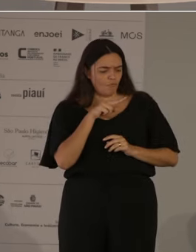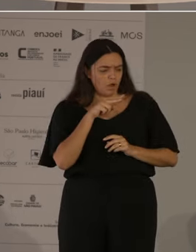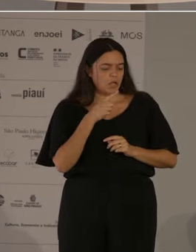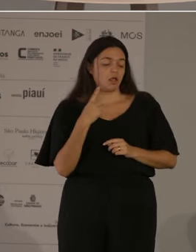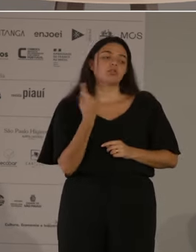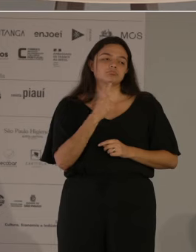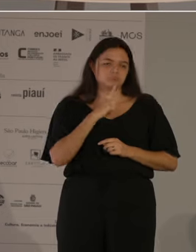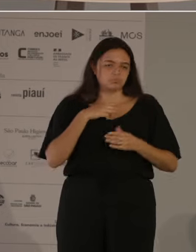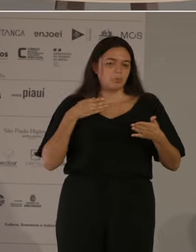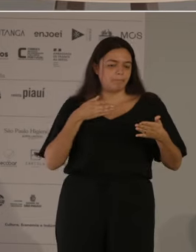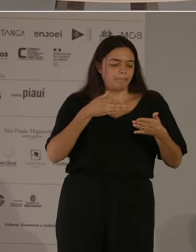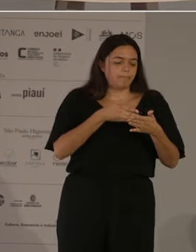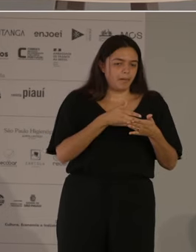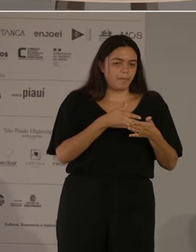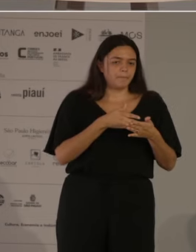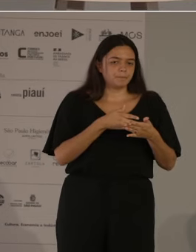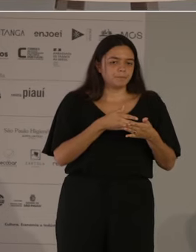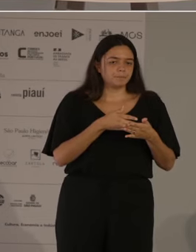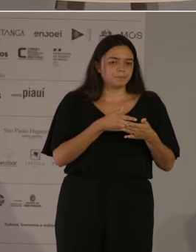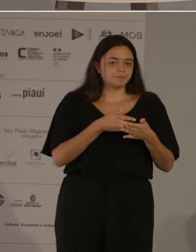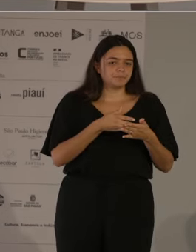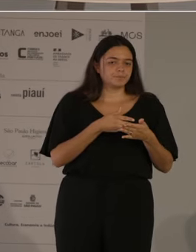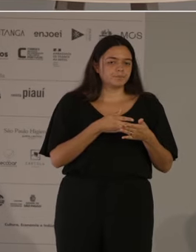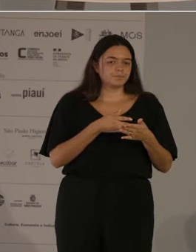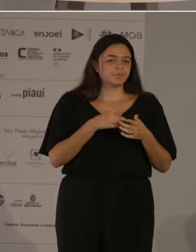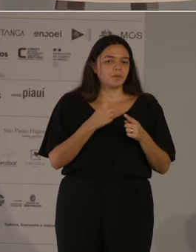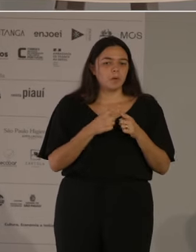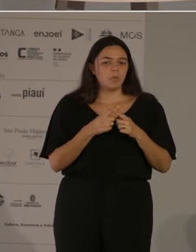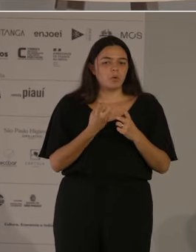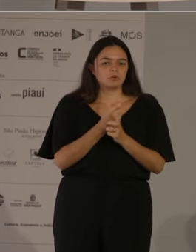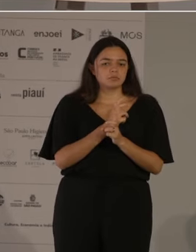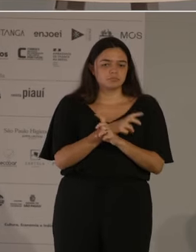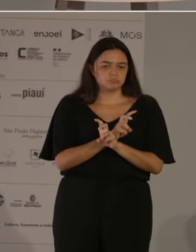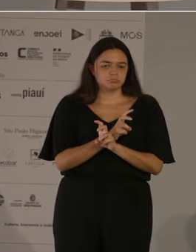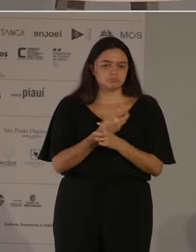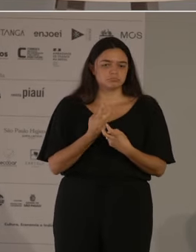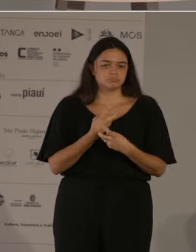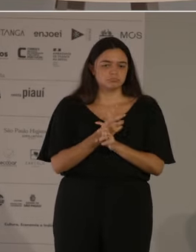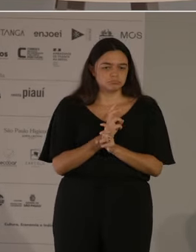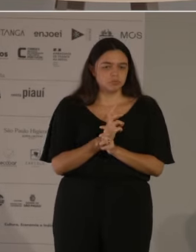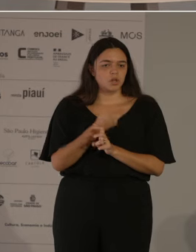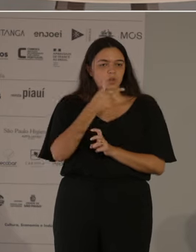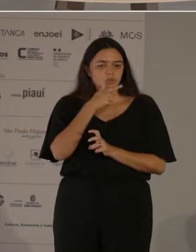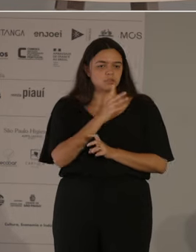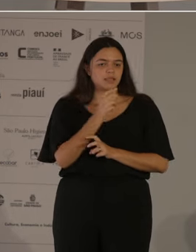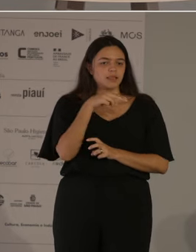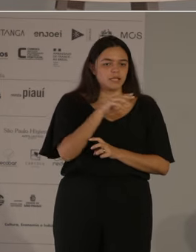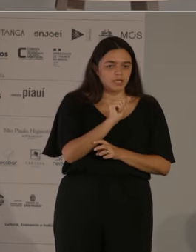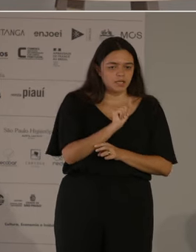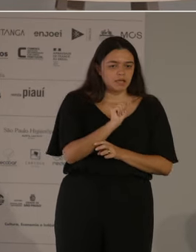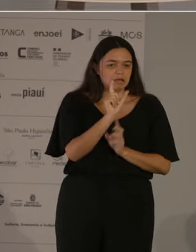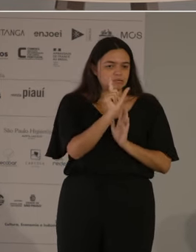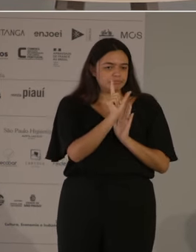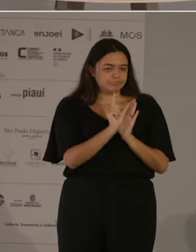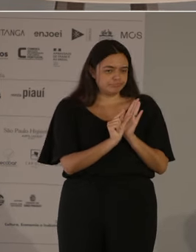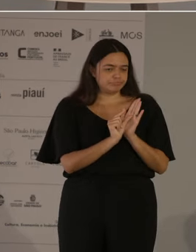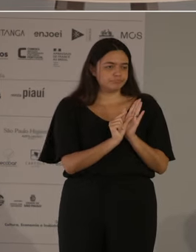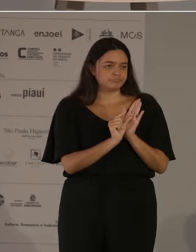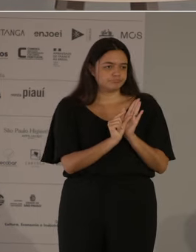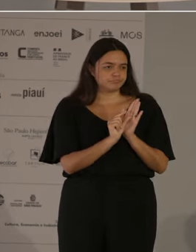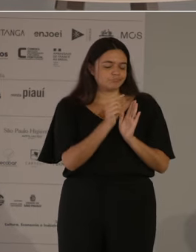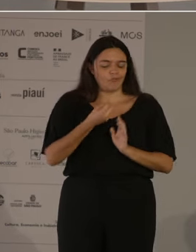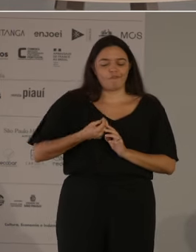muito grande. Os ossos dos quais a gente conseguiu tirar DNA são uma amostra muito pequena perto de quem viveu aqui